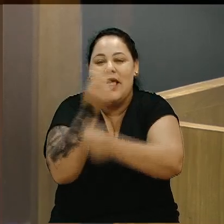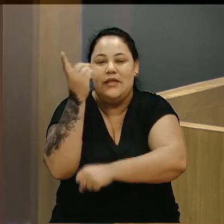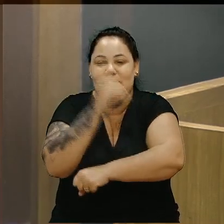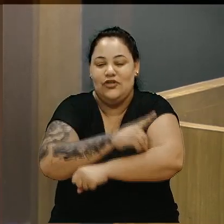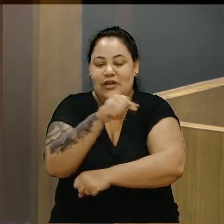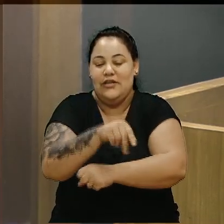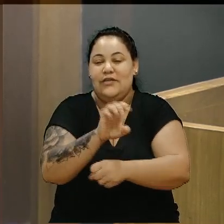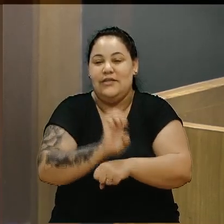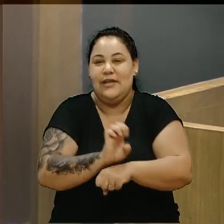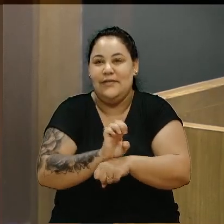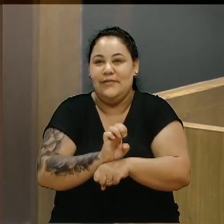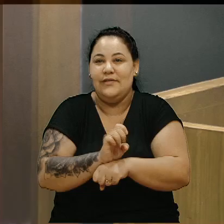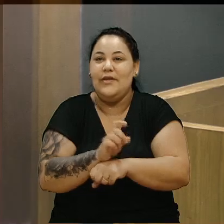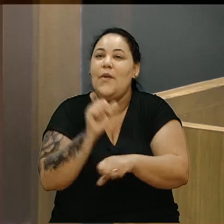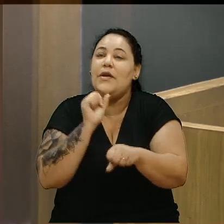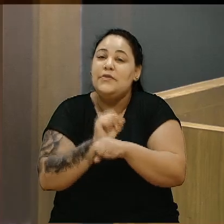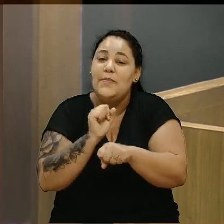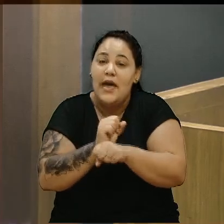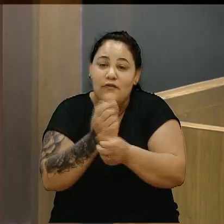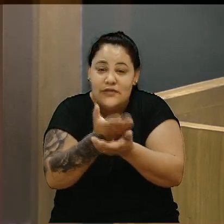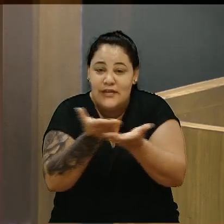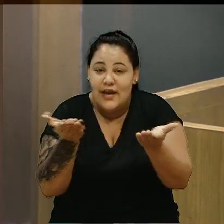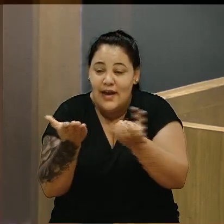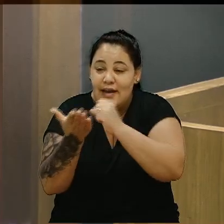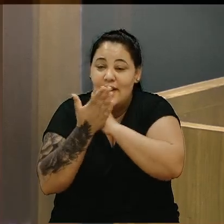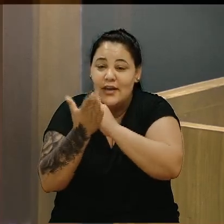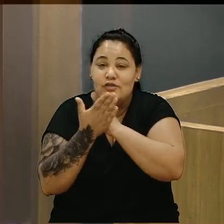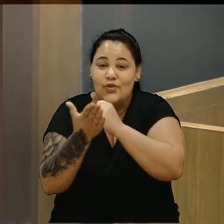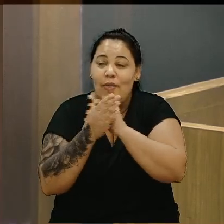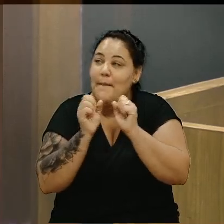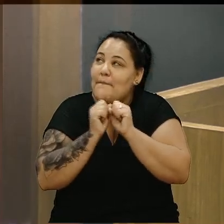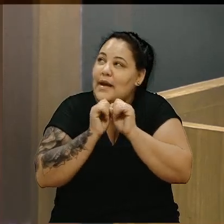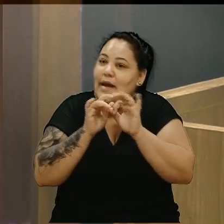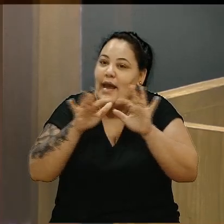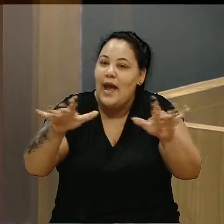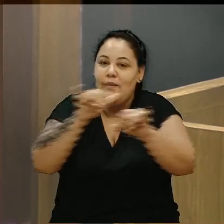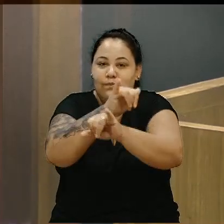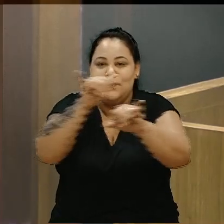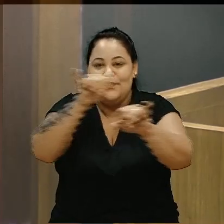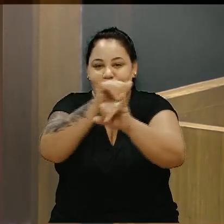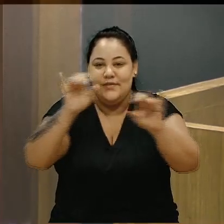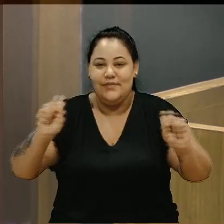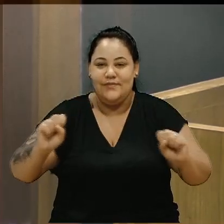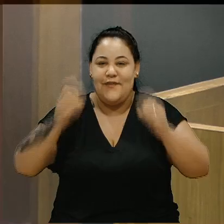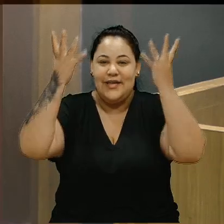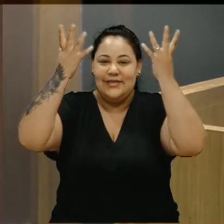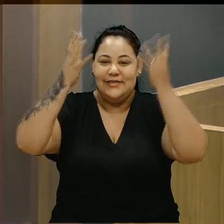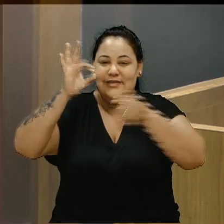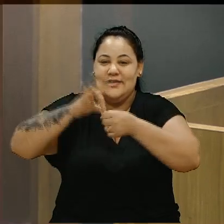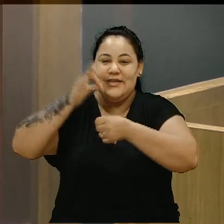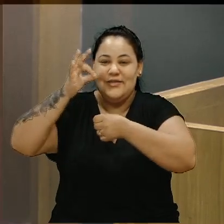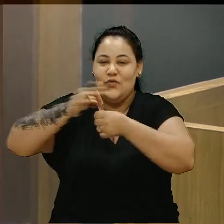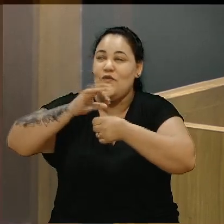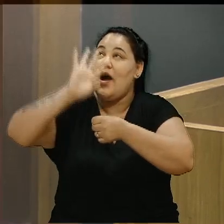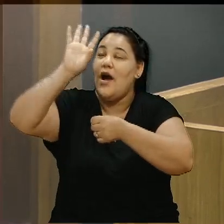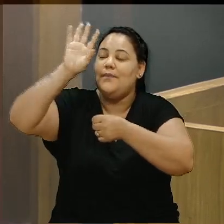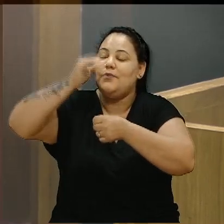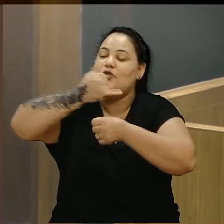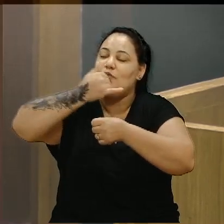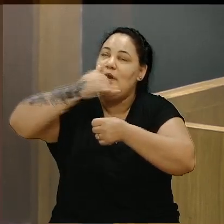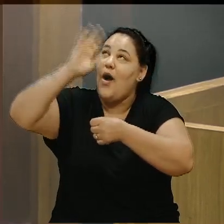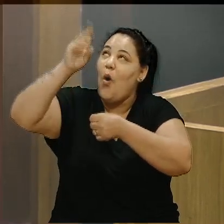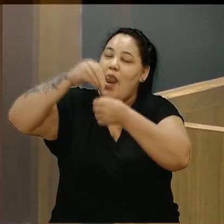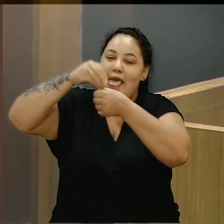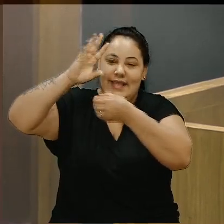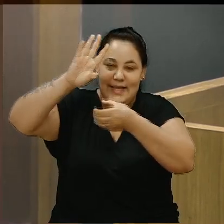Então, aguardamos todos vocês lá e nos ajudem a disseminar a informação de que a Festa das Colheitas está prestes a acontecer. Afinal,